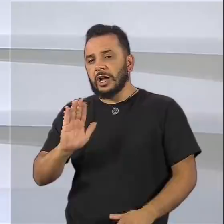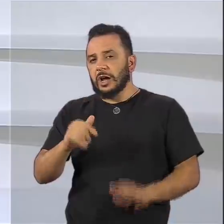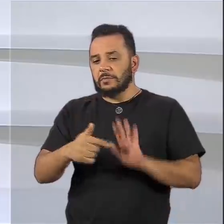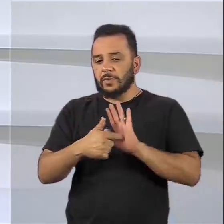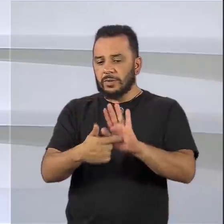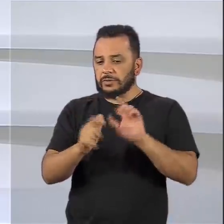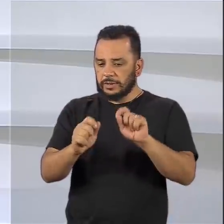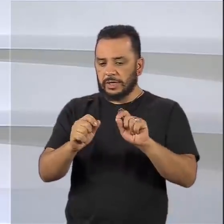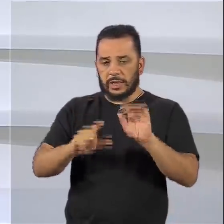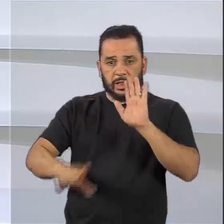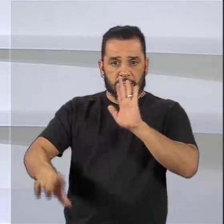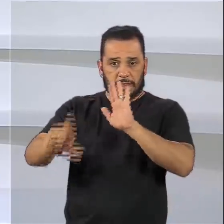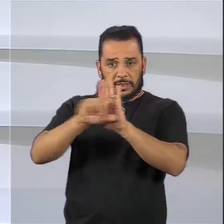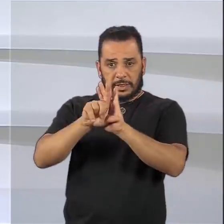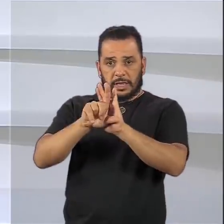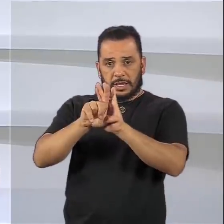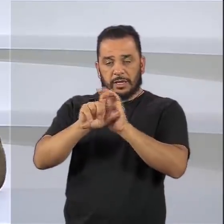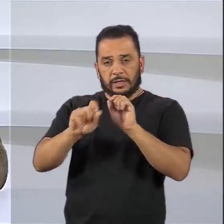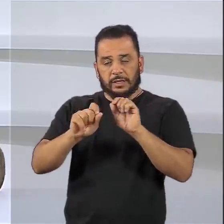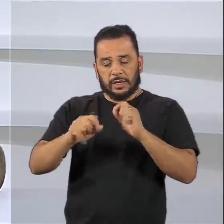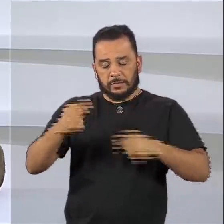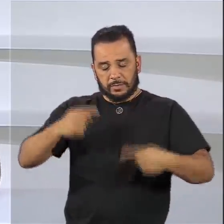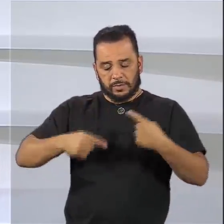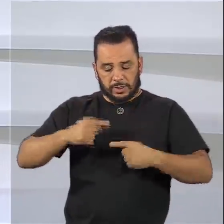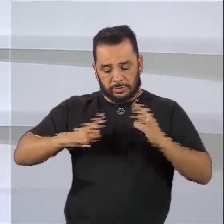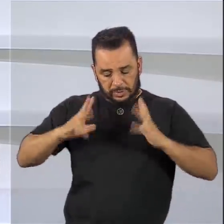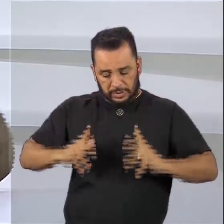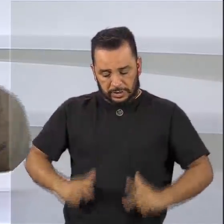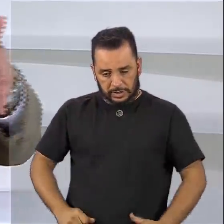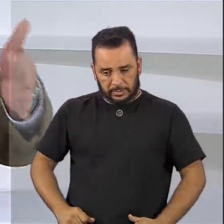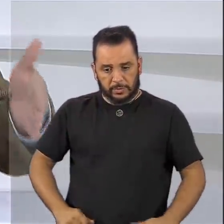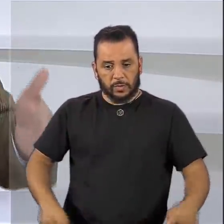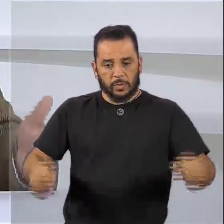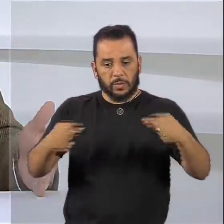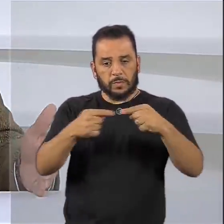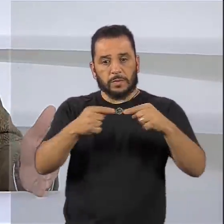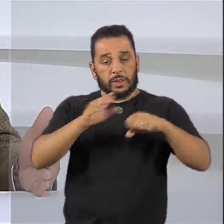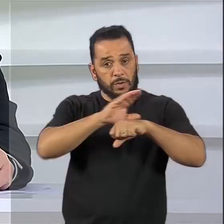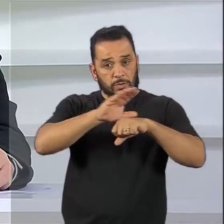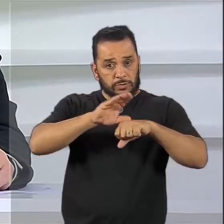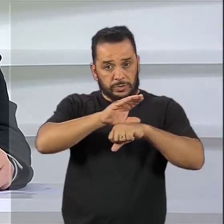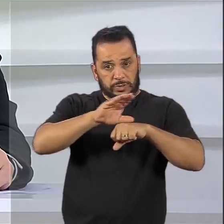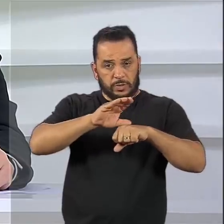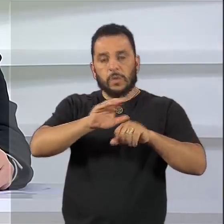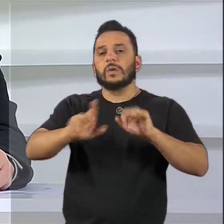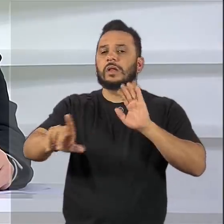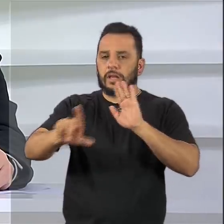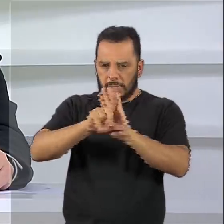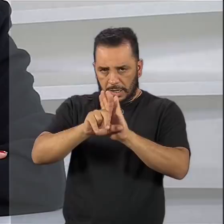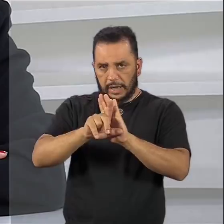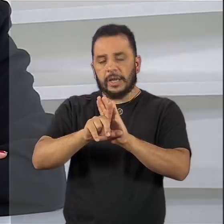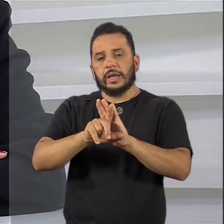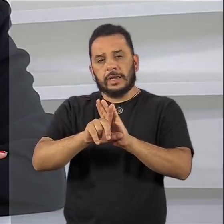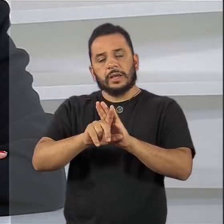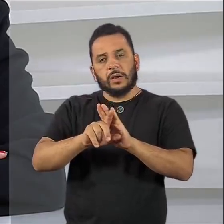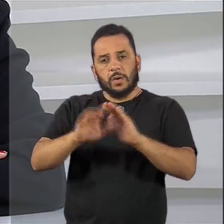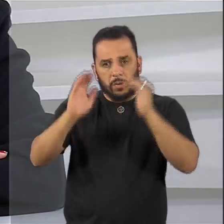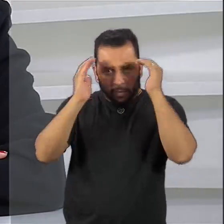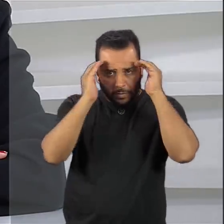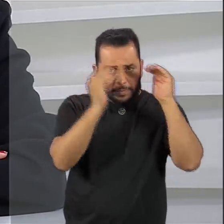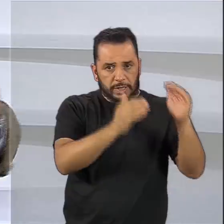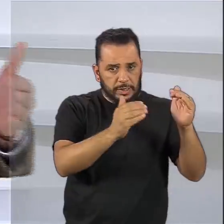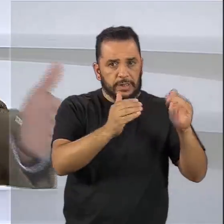ficha limpa é constitucional, ou seja, não há dúvida de que é uma lei que deve ser aplicada, então as chances de